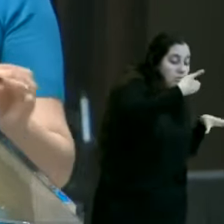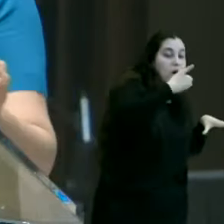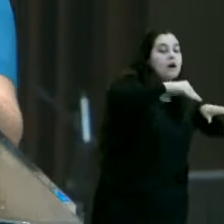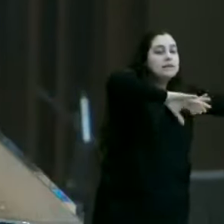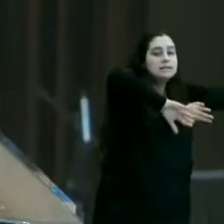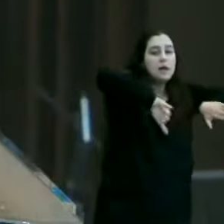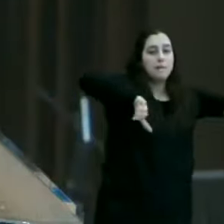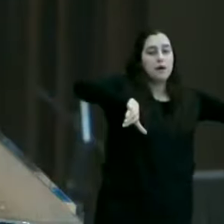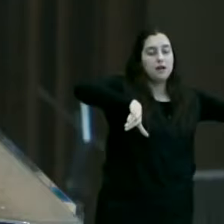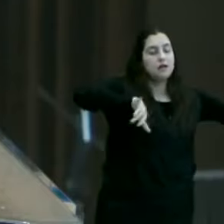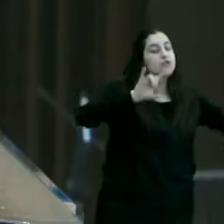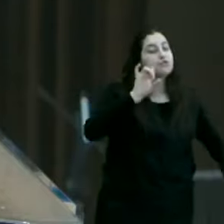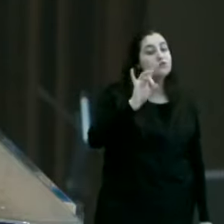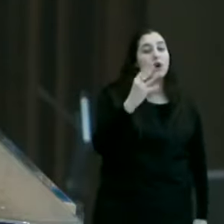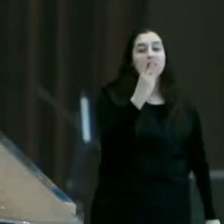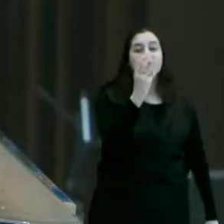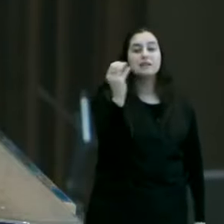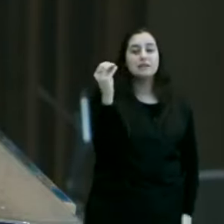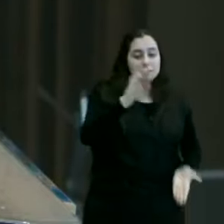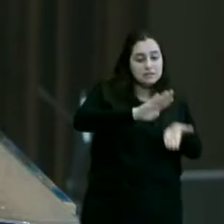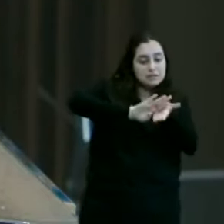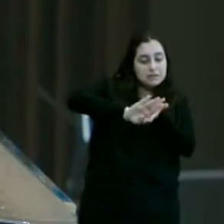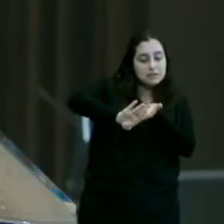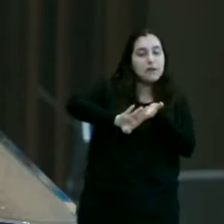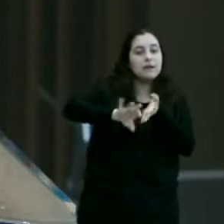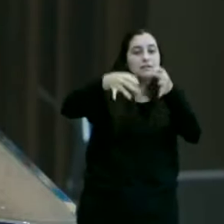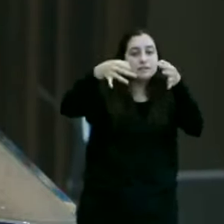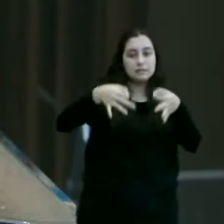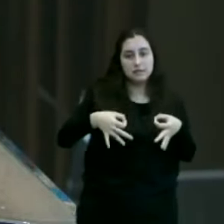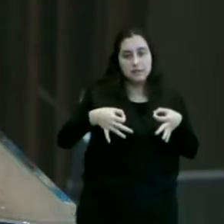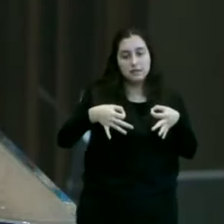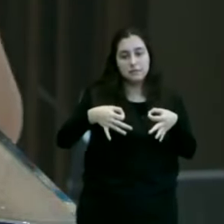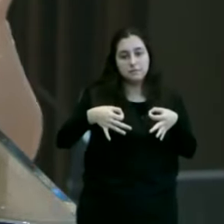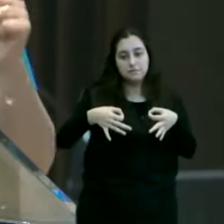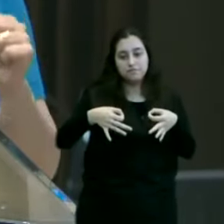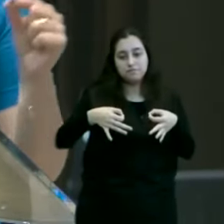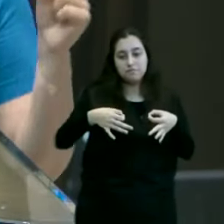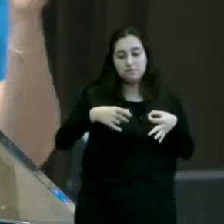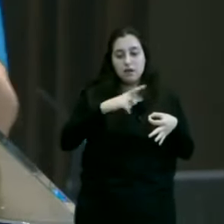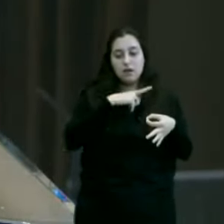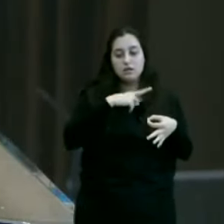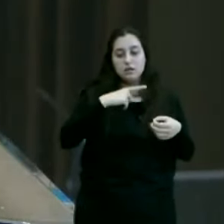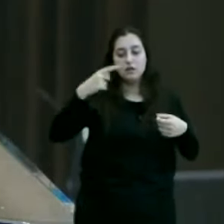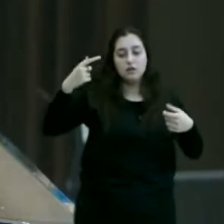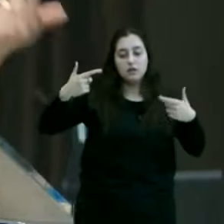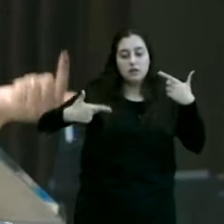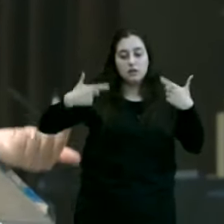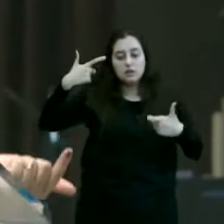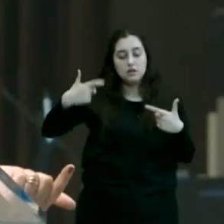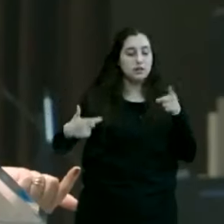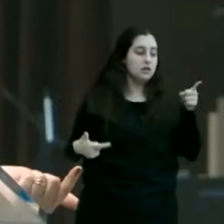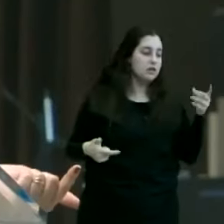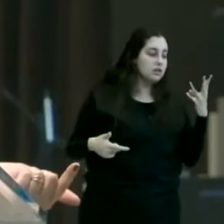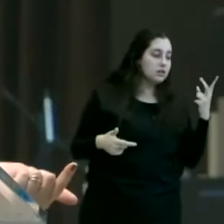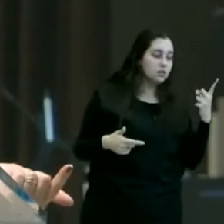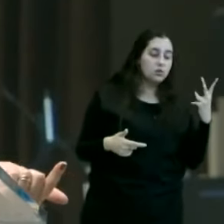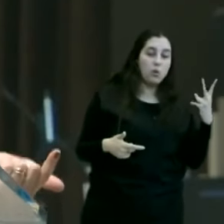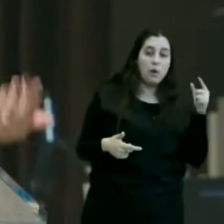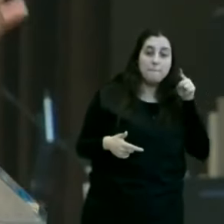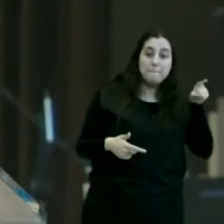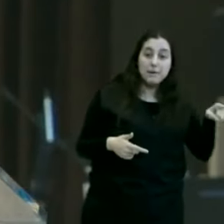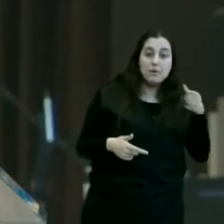300 homens foram separados atentos. E uma batalha de 32 mil homens que foram